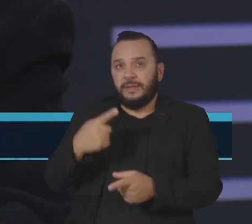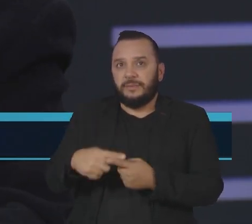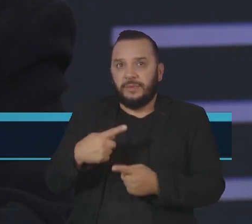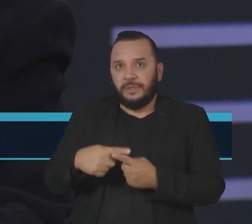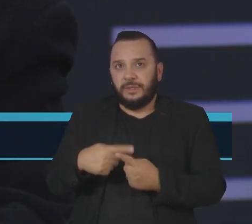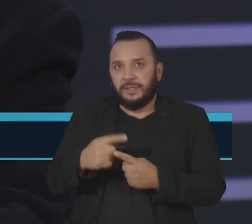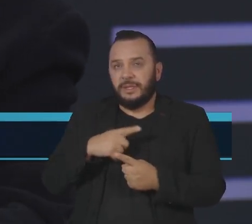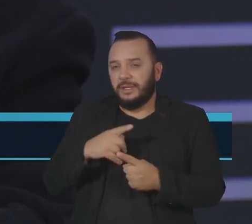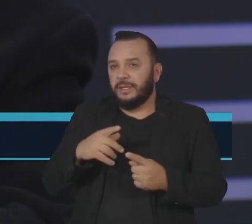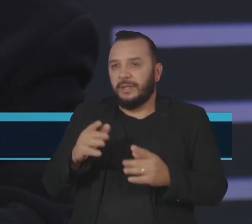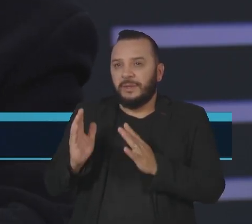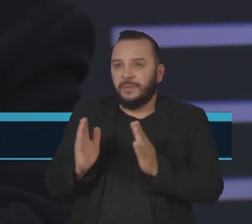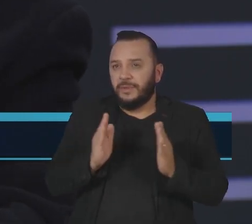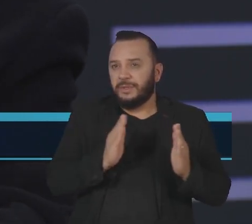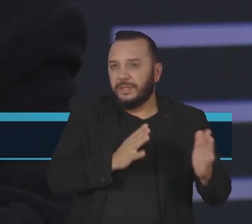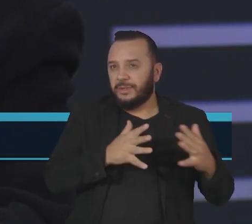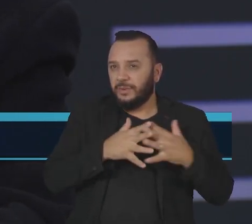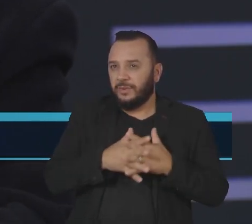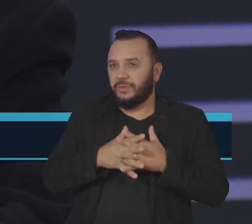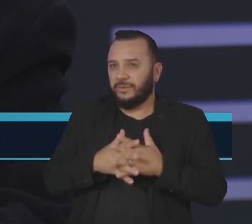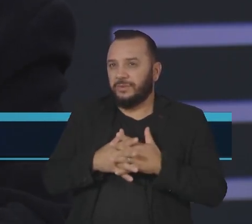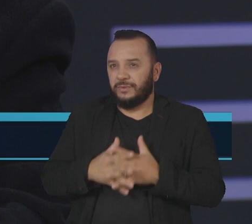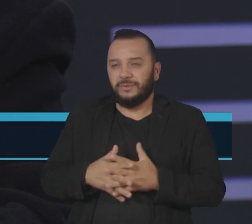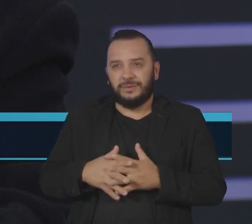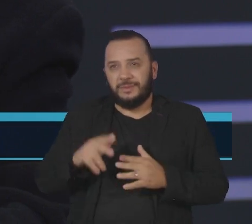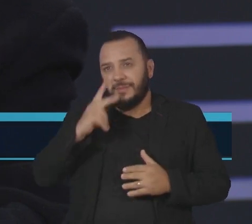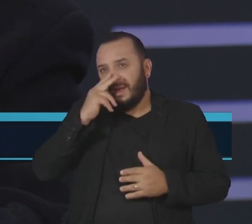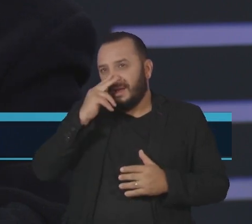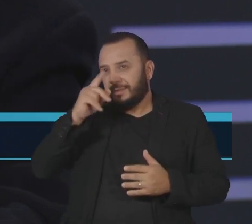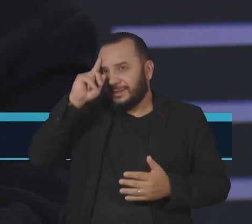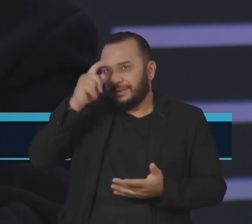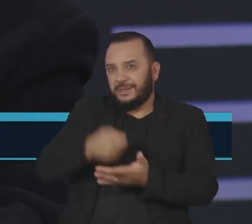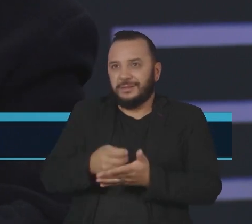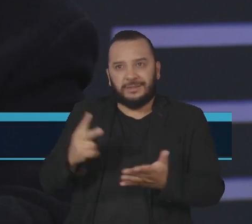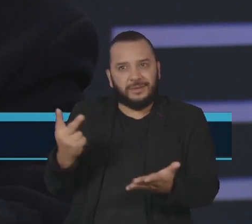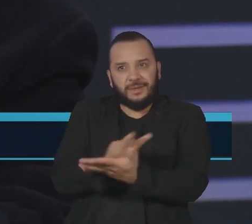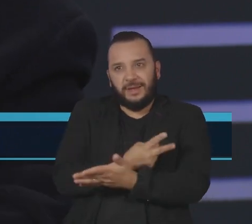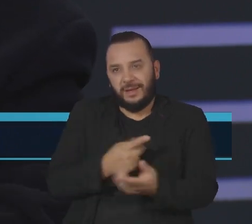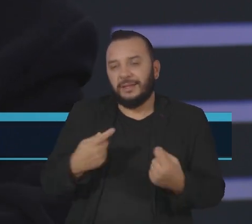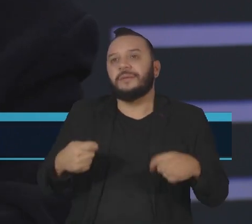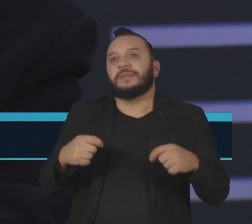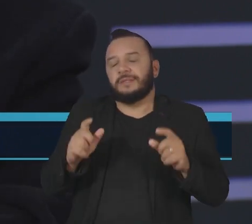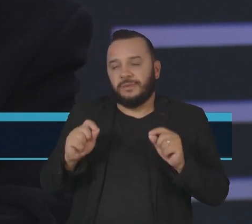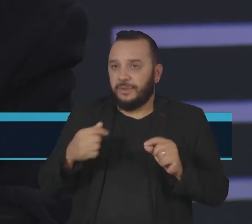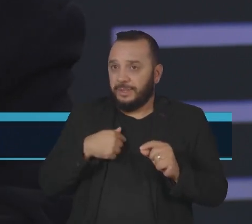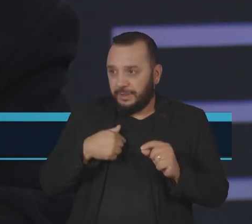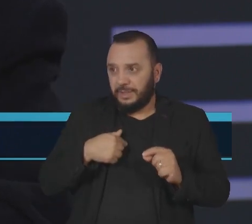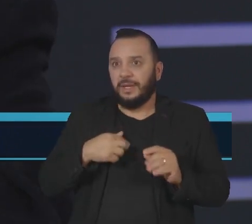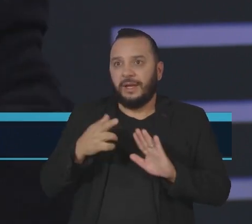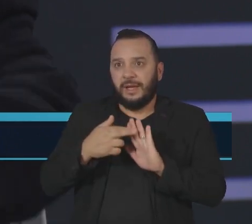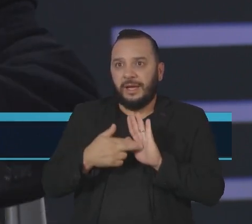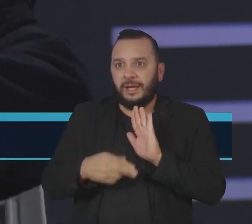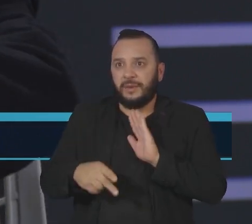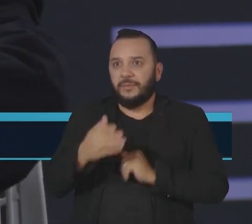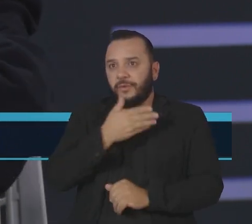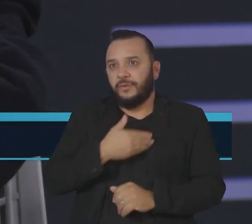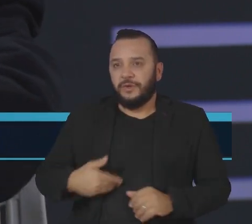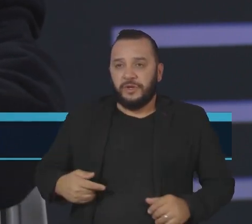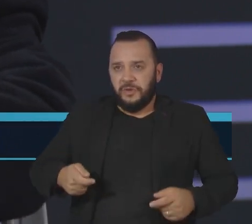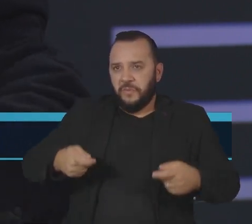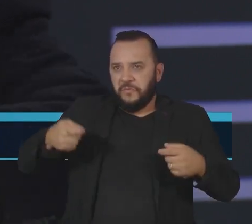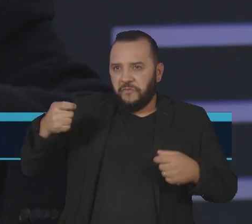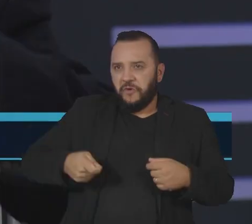processo confuso e aí você não toma decisão, então você precisa de um regime forte que tire fora todos os pesos